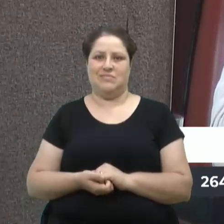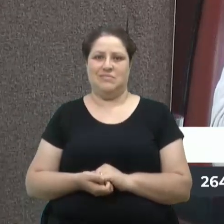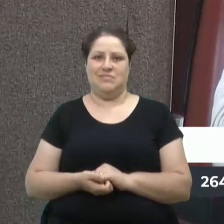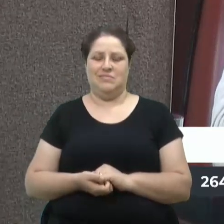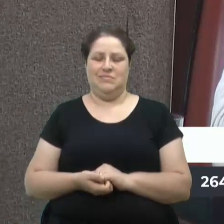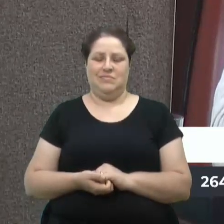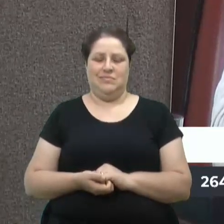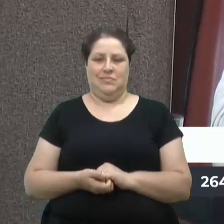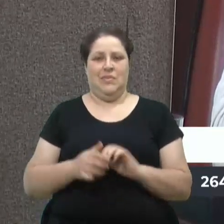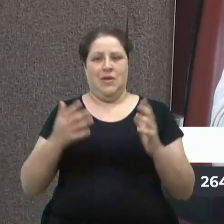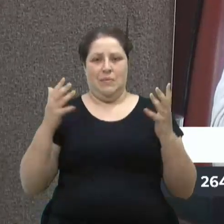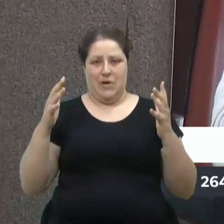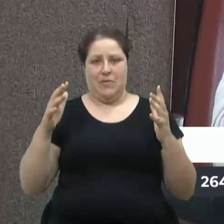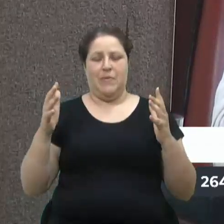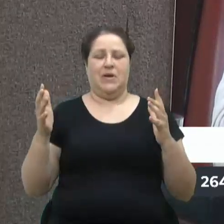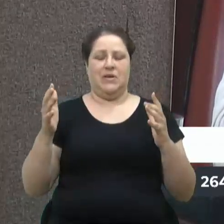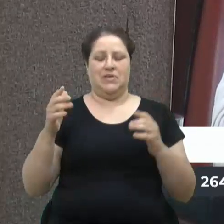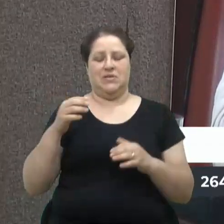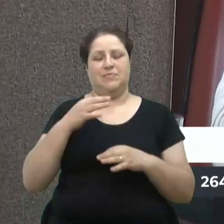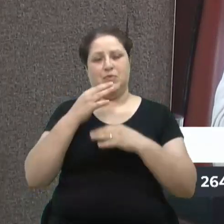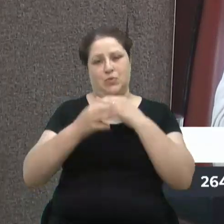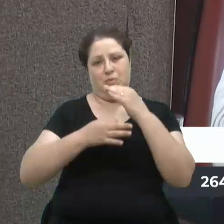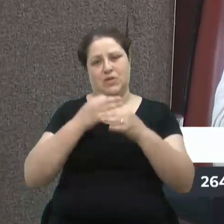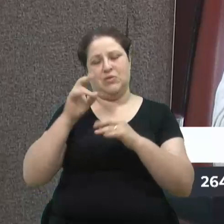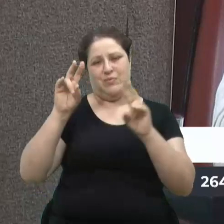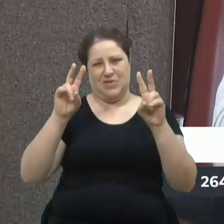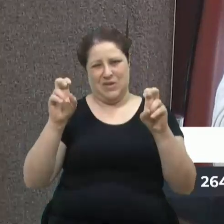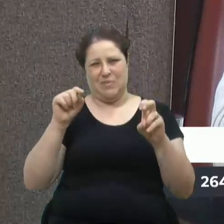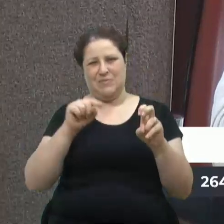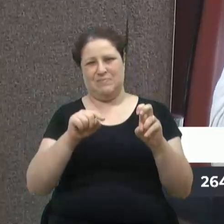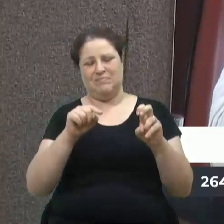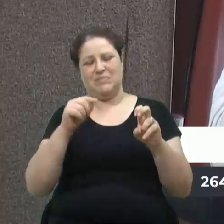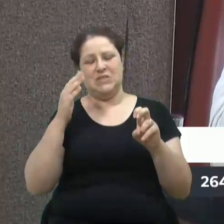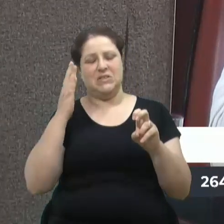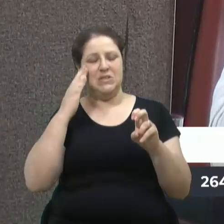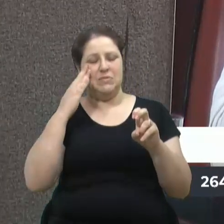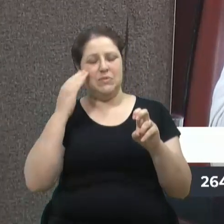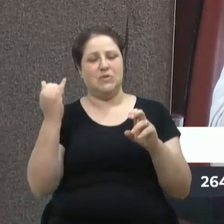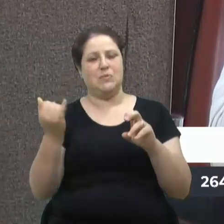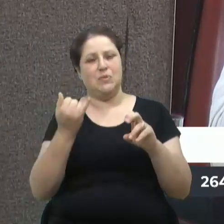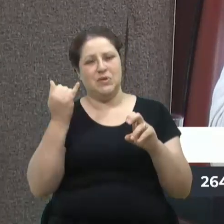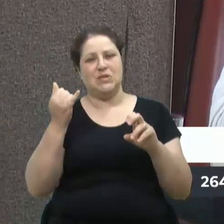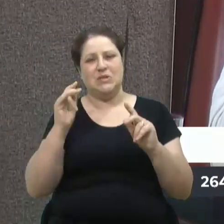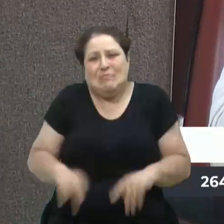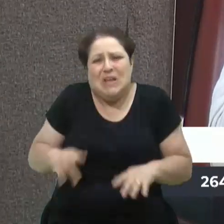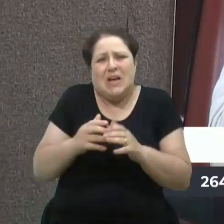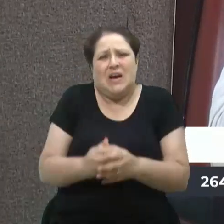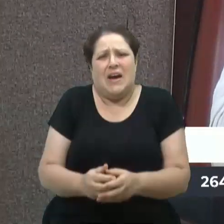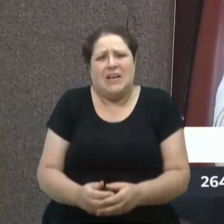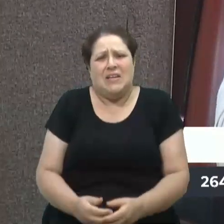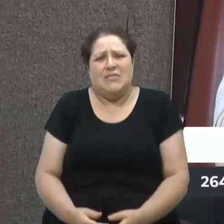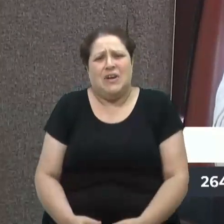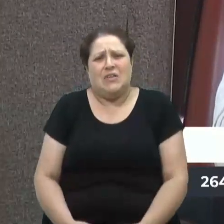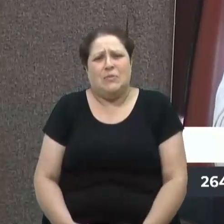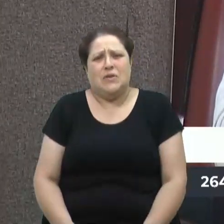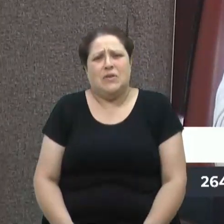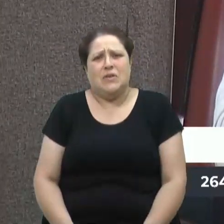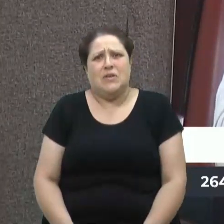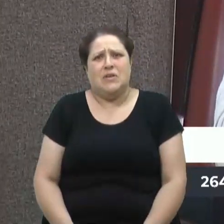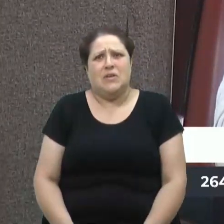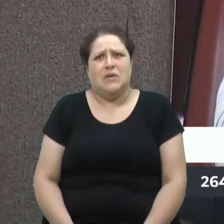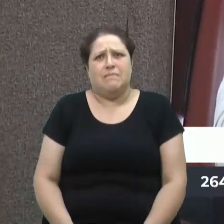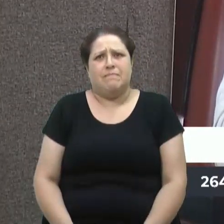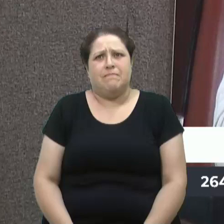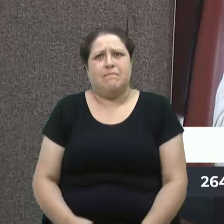sabe a importância que tem quem gera emprego nesse país. A gente sabe que a melhor forma de dignidade é as pessoas